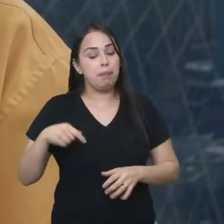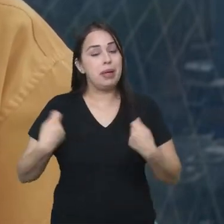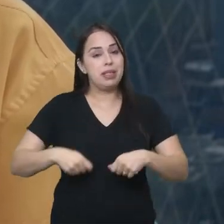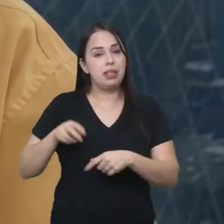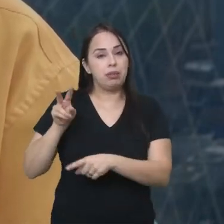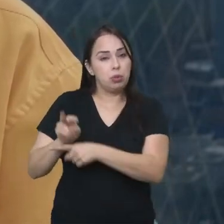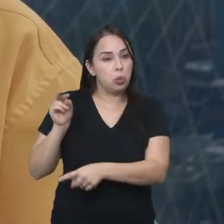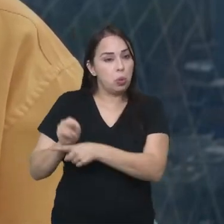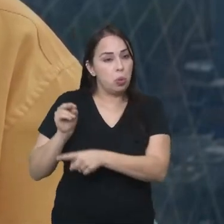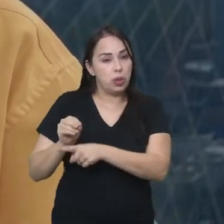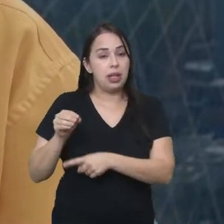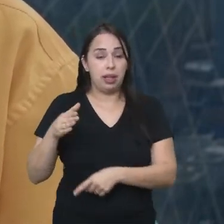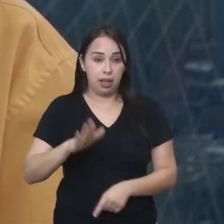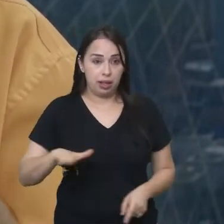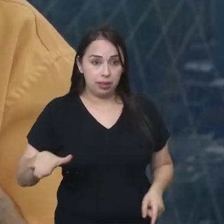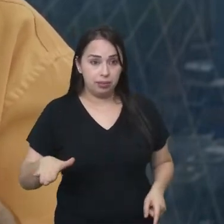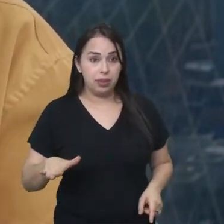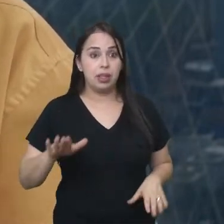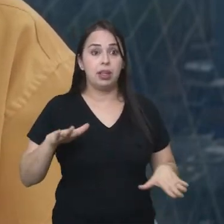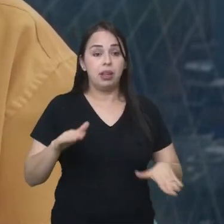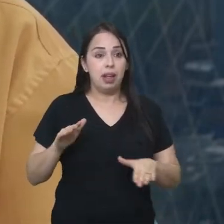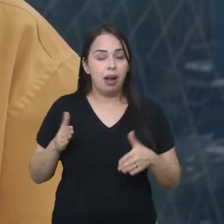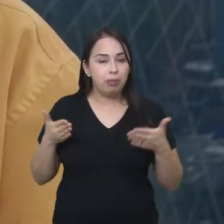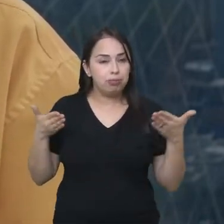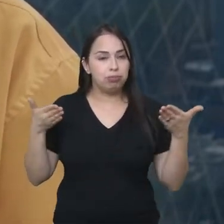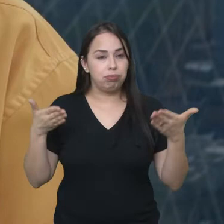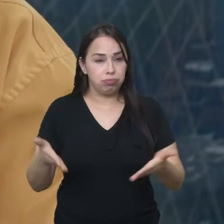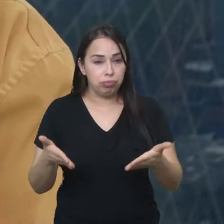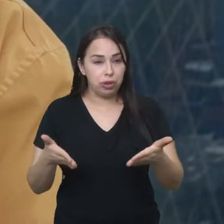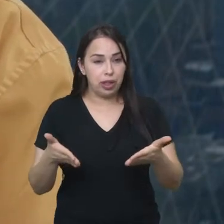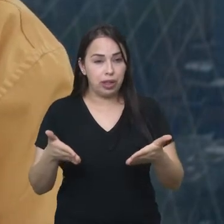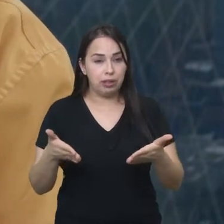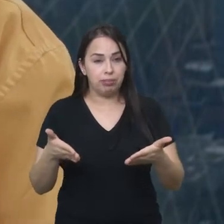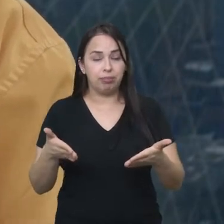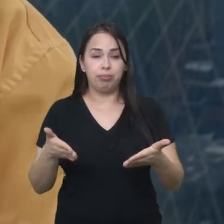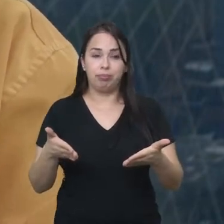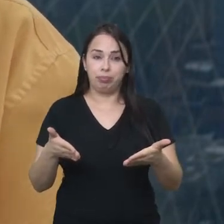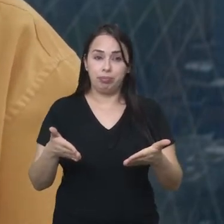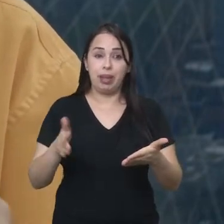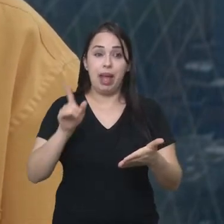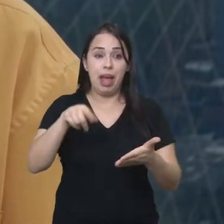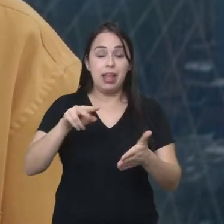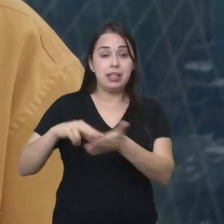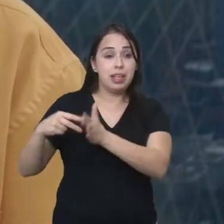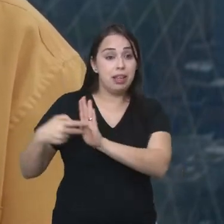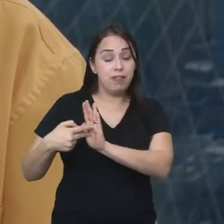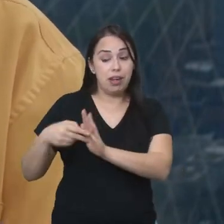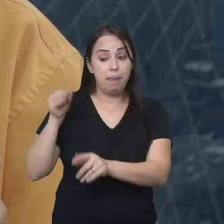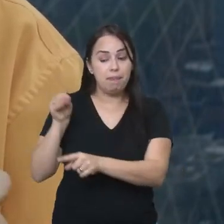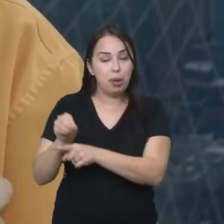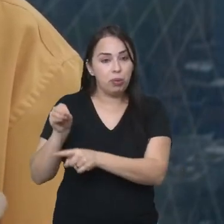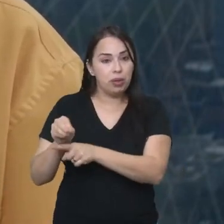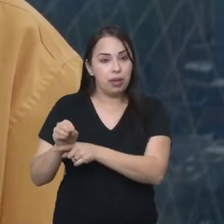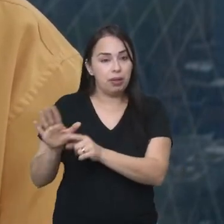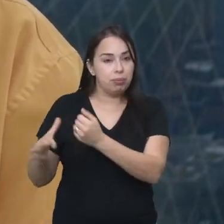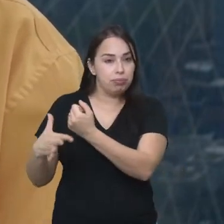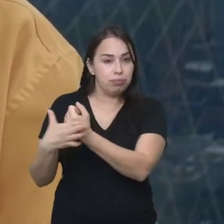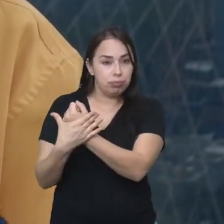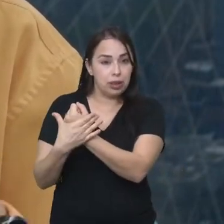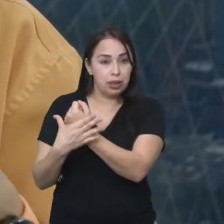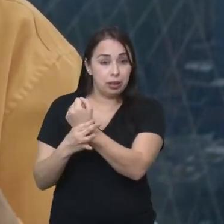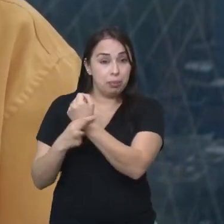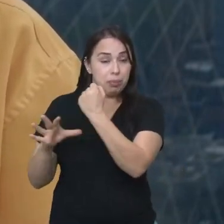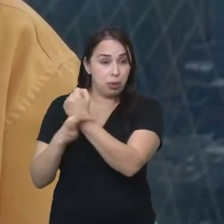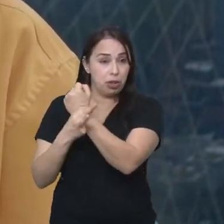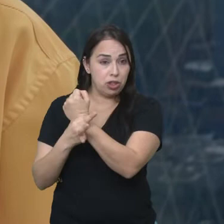Então, quando o Conselho Tutelar chega para retirar uma criança no âmbito da família, é como meio de proteção. Ali por trás, muito se